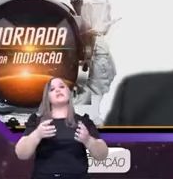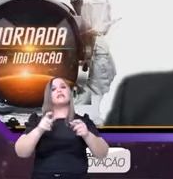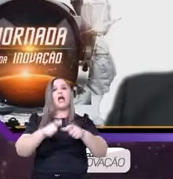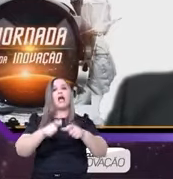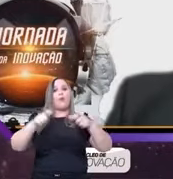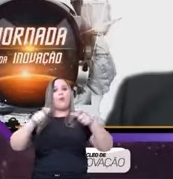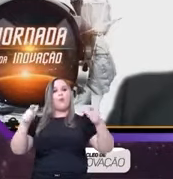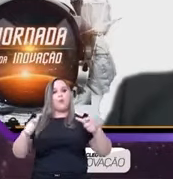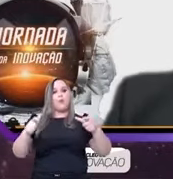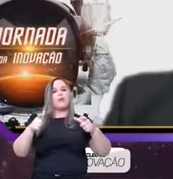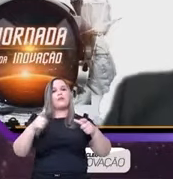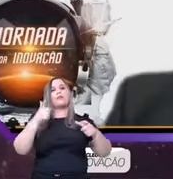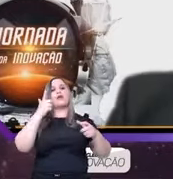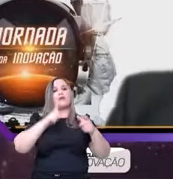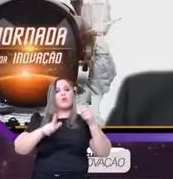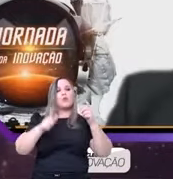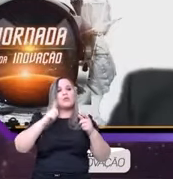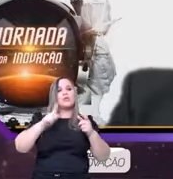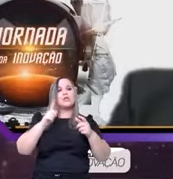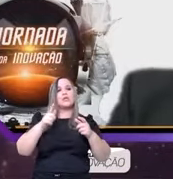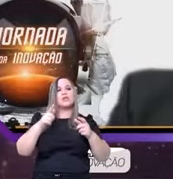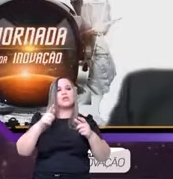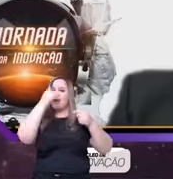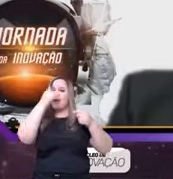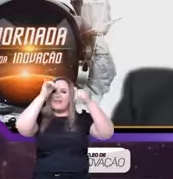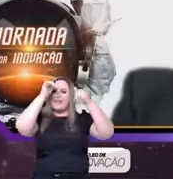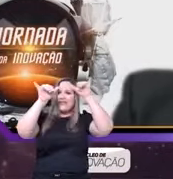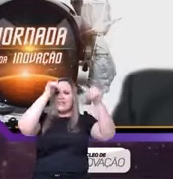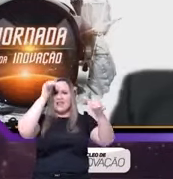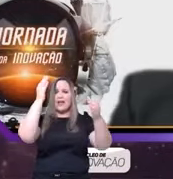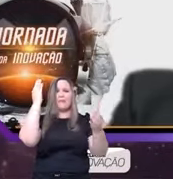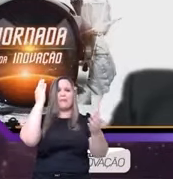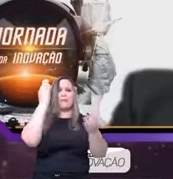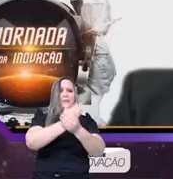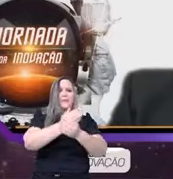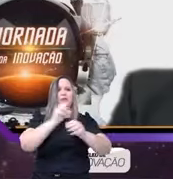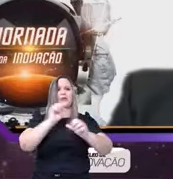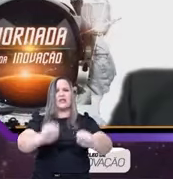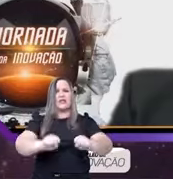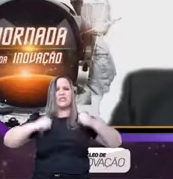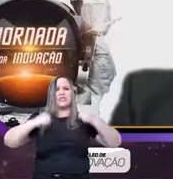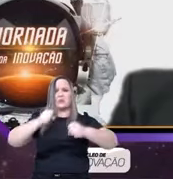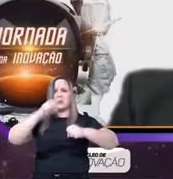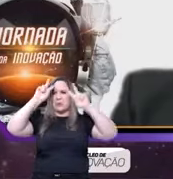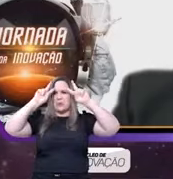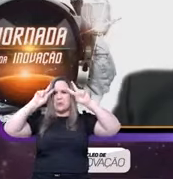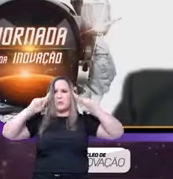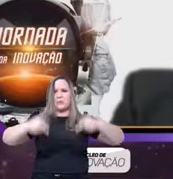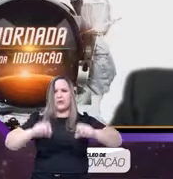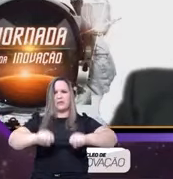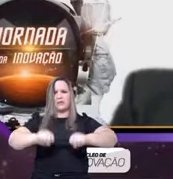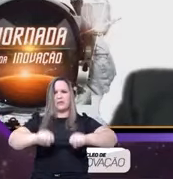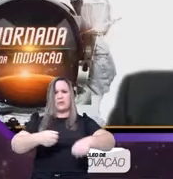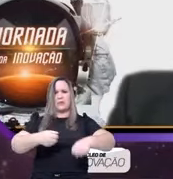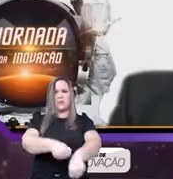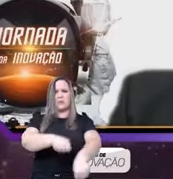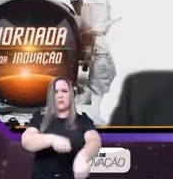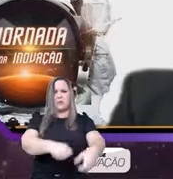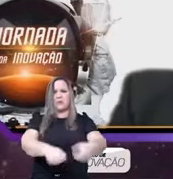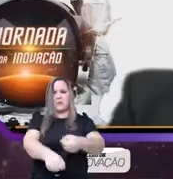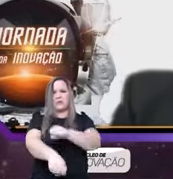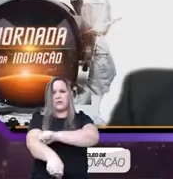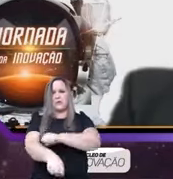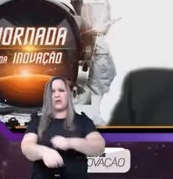Para quê? Para evitar processos que demandem muito esforço humano do magistrado e de toda a equipe,